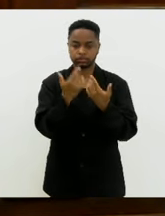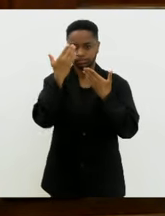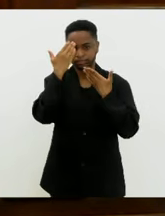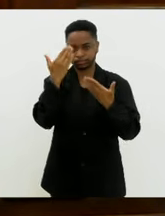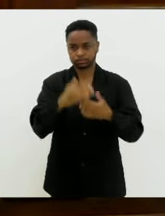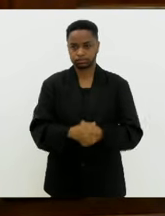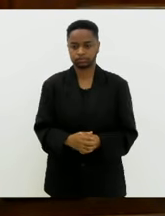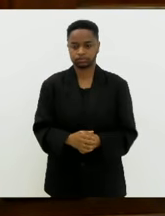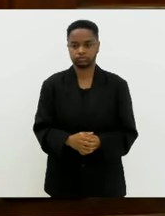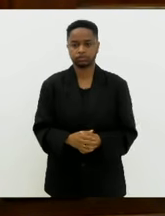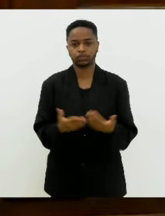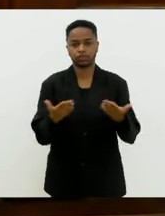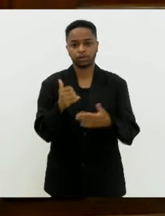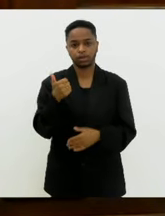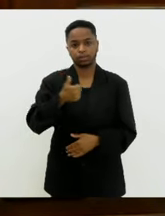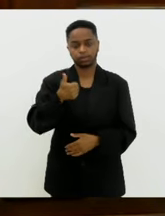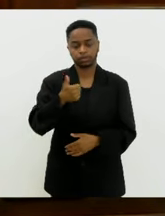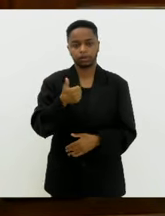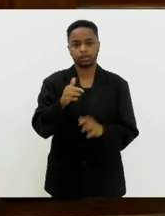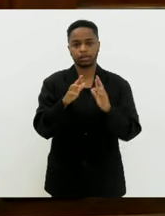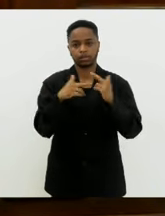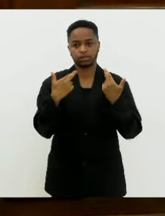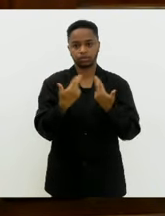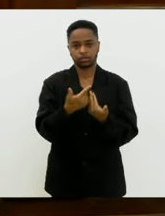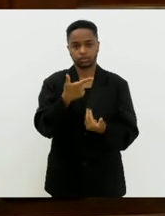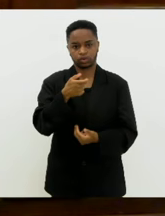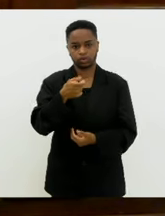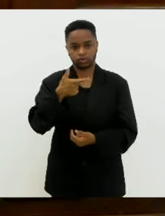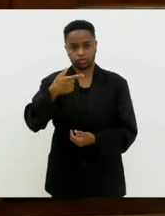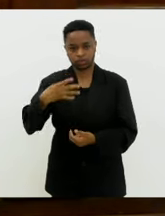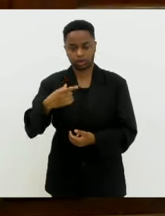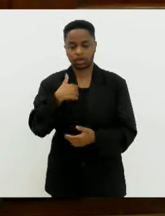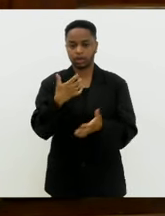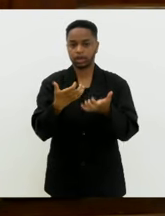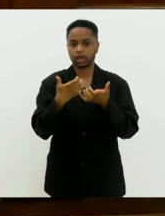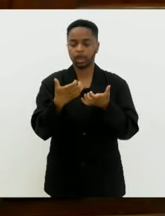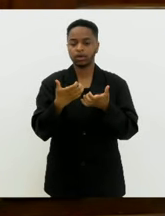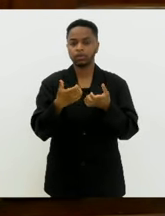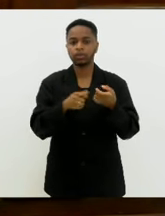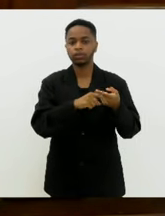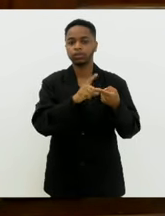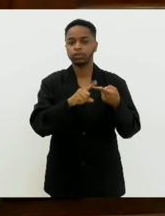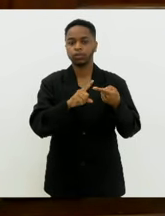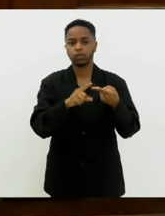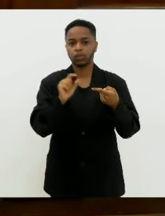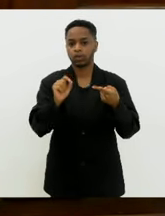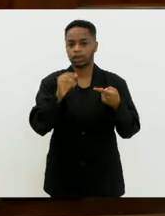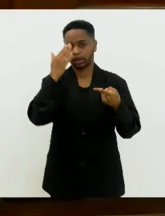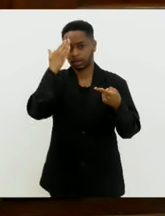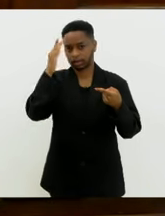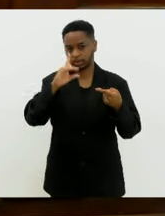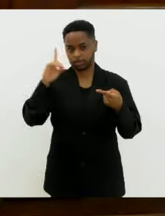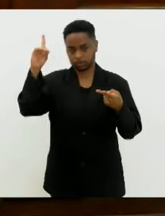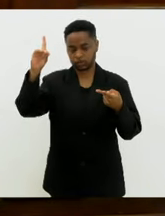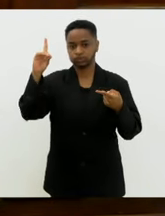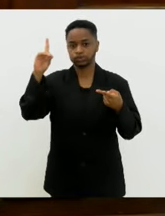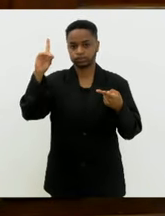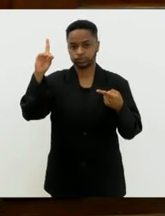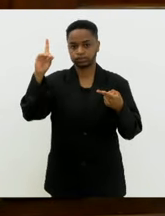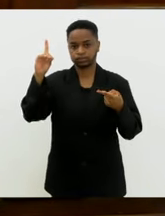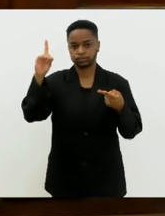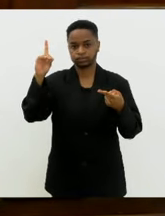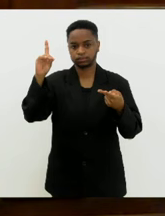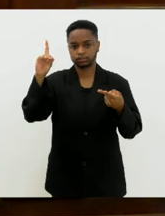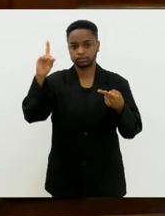Nessa primeira sessão plenária de 2024, eu quero primeiramente agradecer a Deus. A